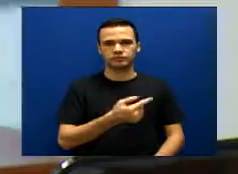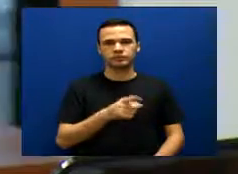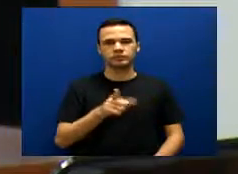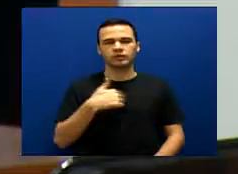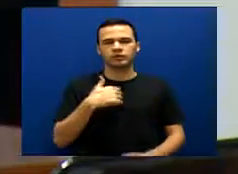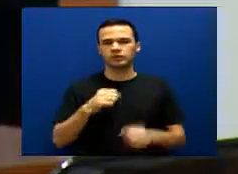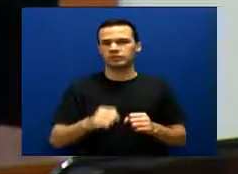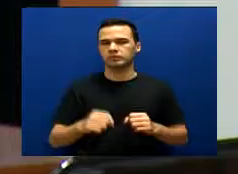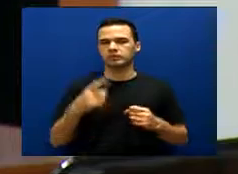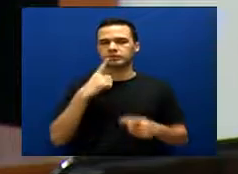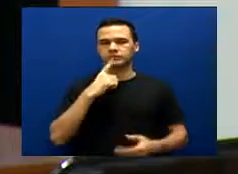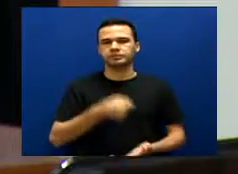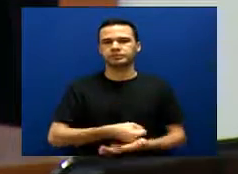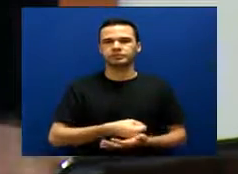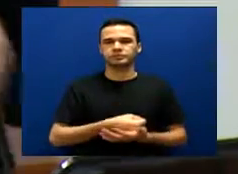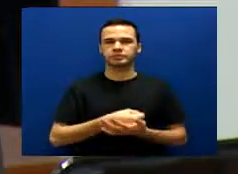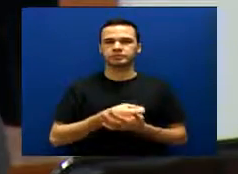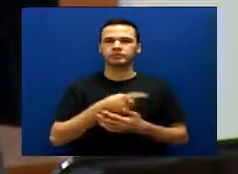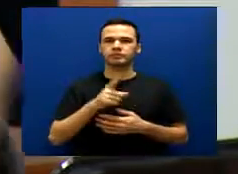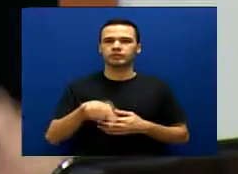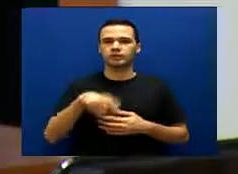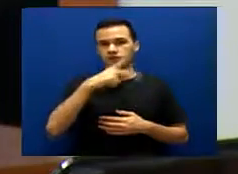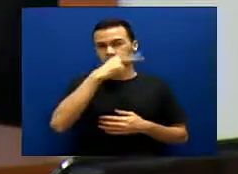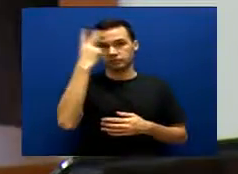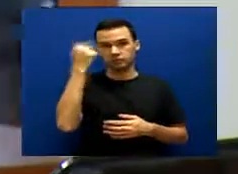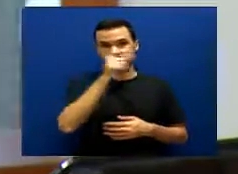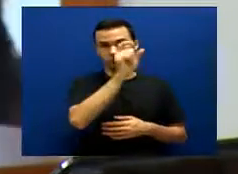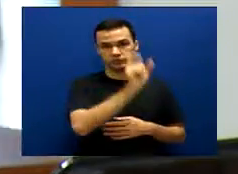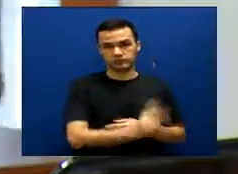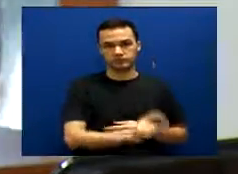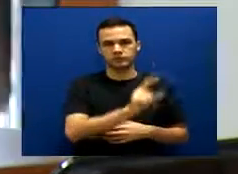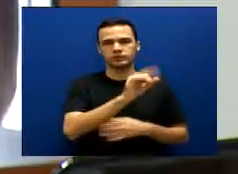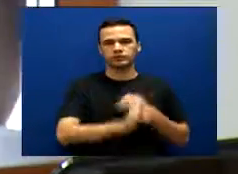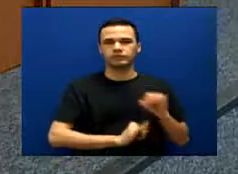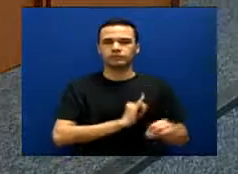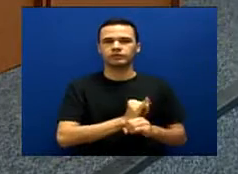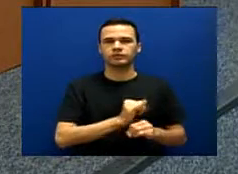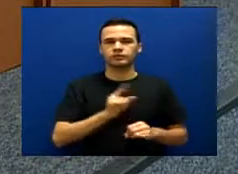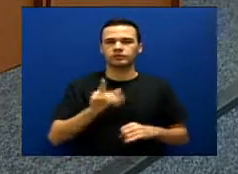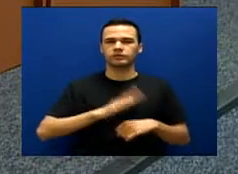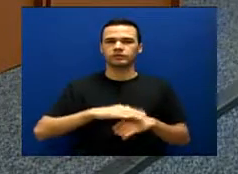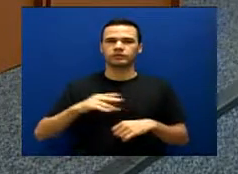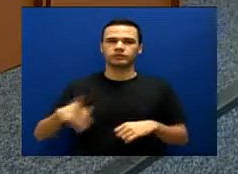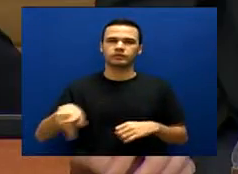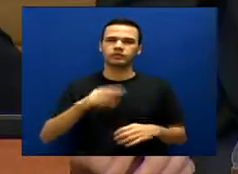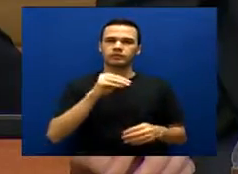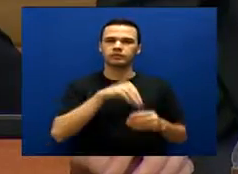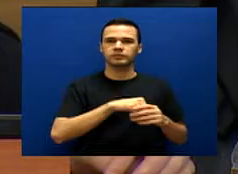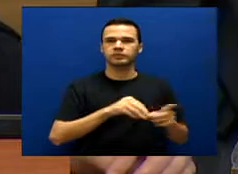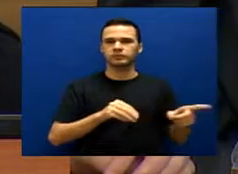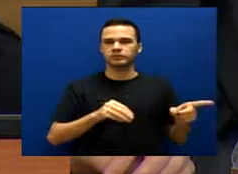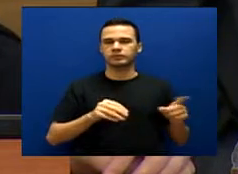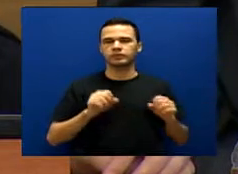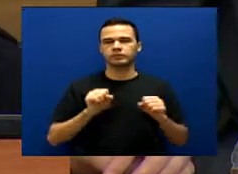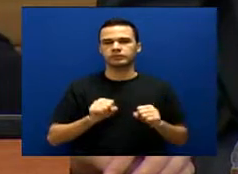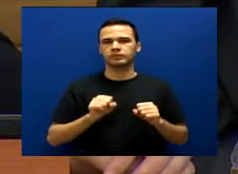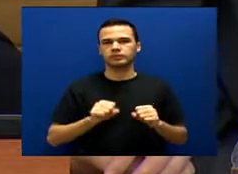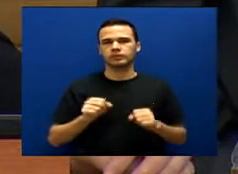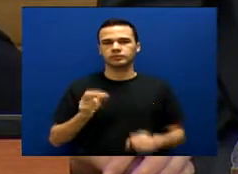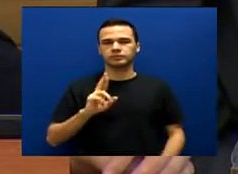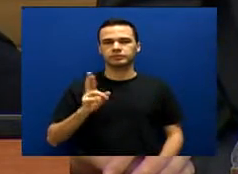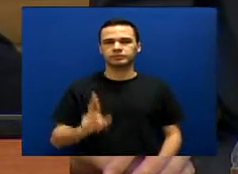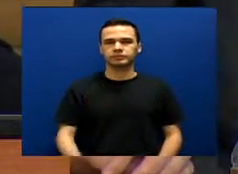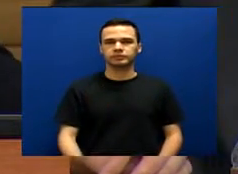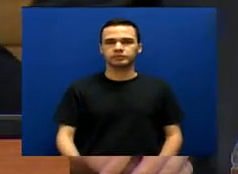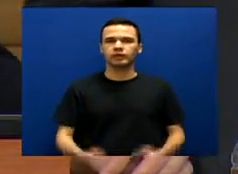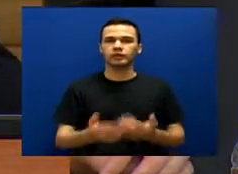tem sistema para dar a certidão negativa de pessoa física, 26/2012, do vereador Anselmo Pernapal. Por favor. Pode contar com esse presidente.